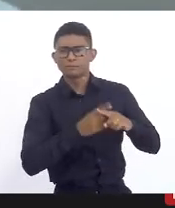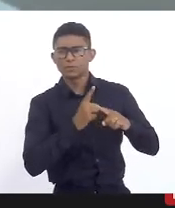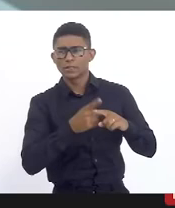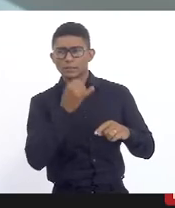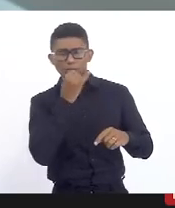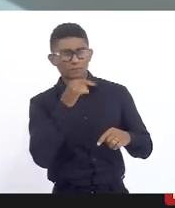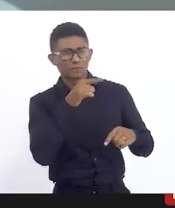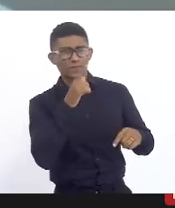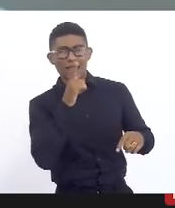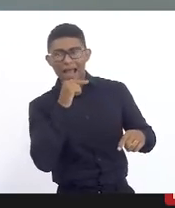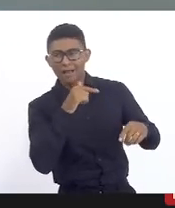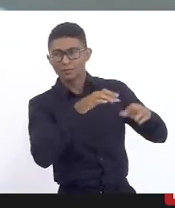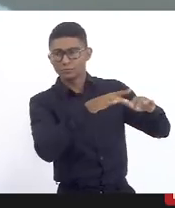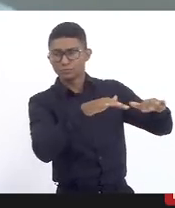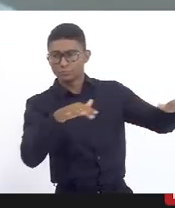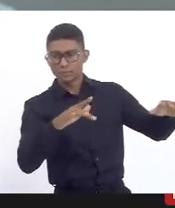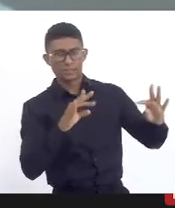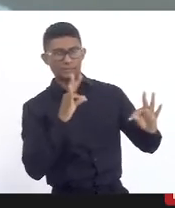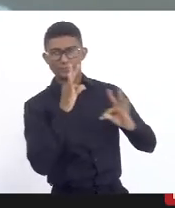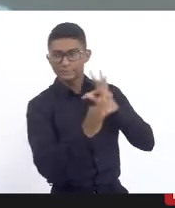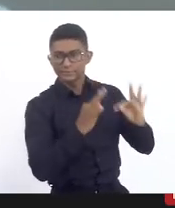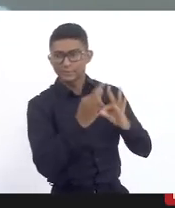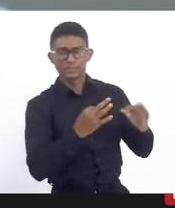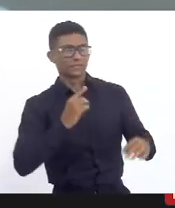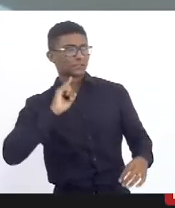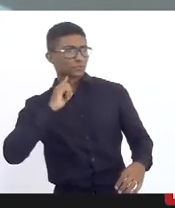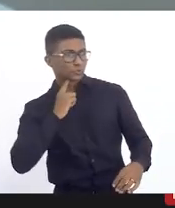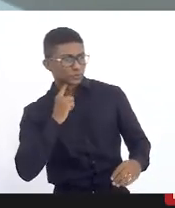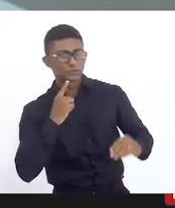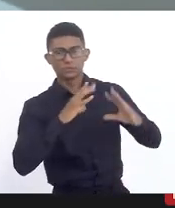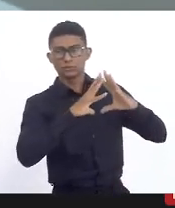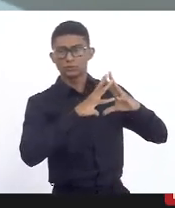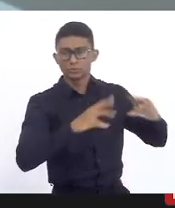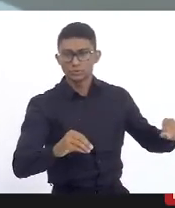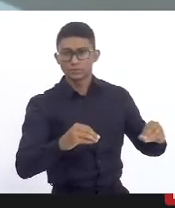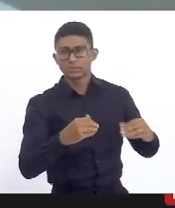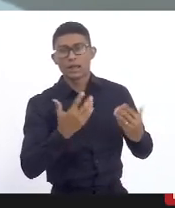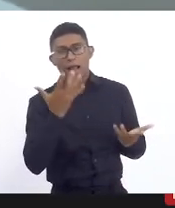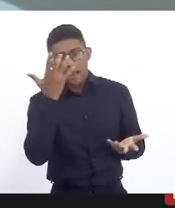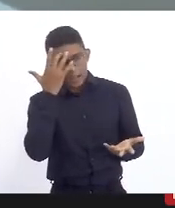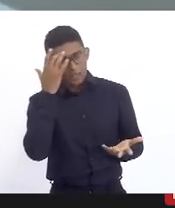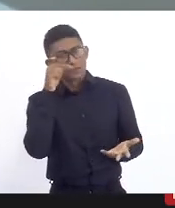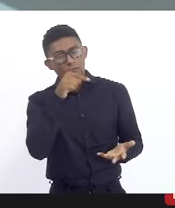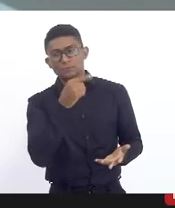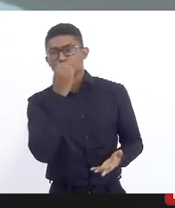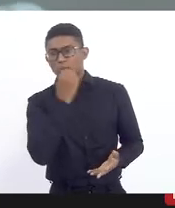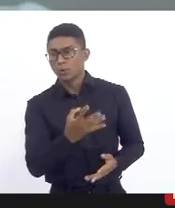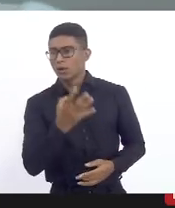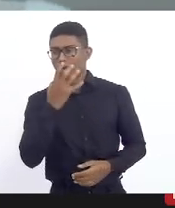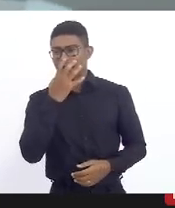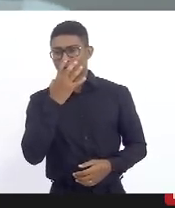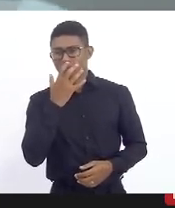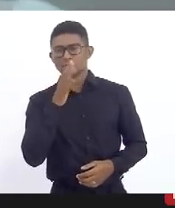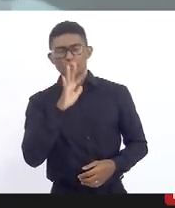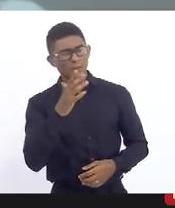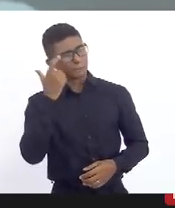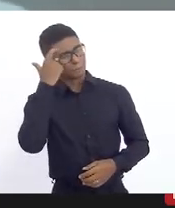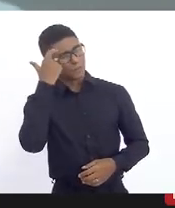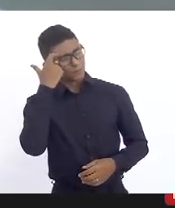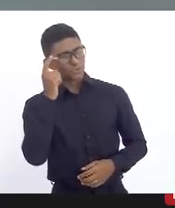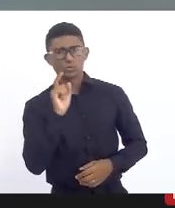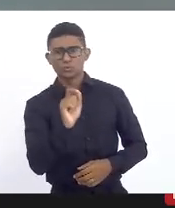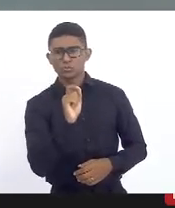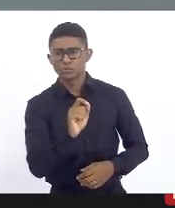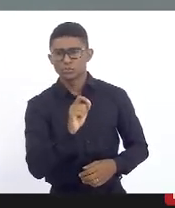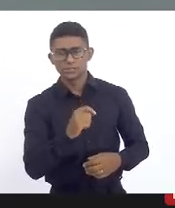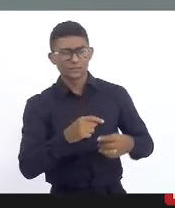mais rapidamente despoluir a Lagoa do Guandu é uma alternativa bastante interessante. Mas será que essa alternativa que